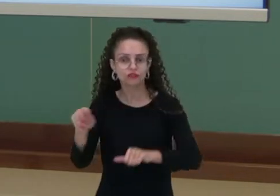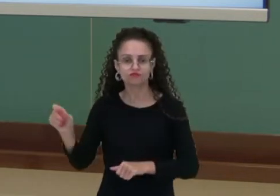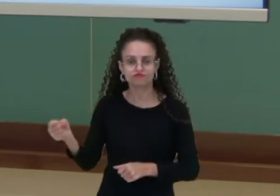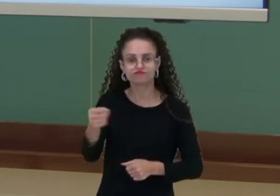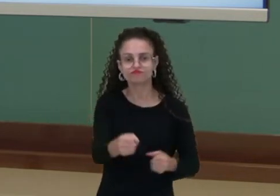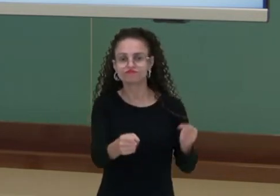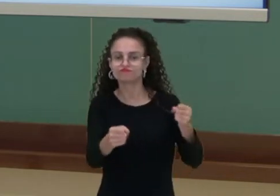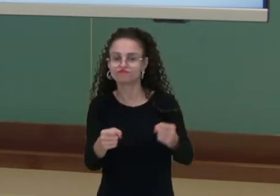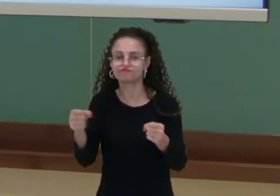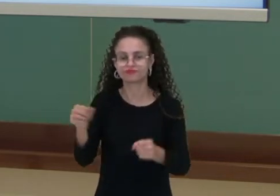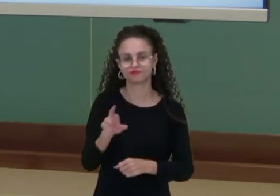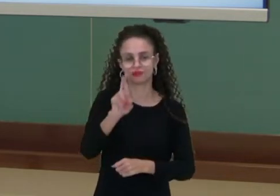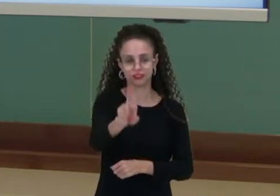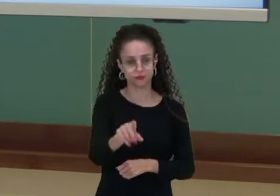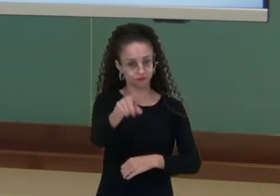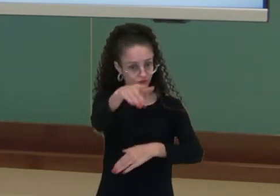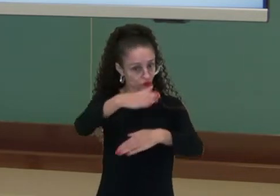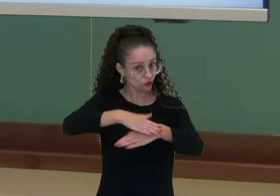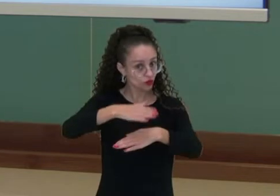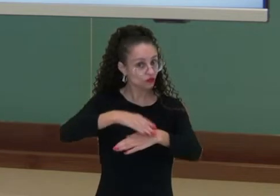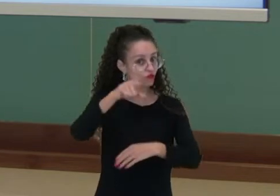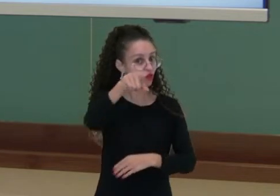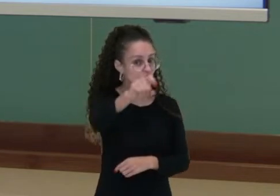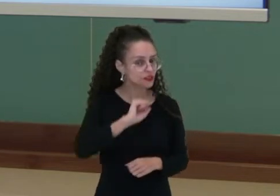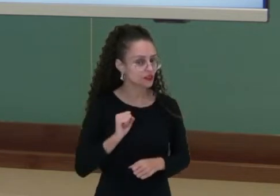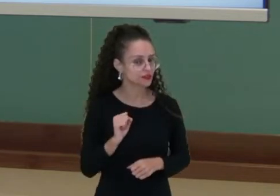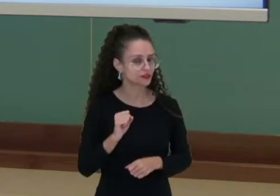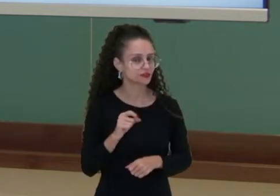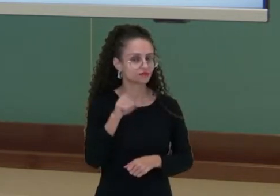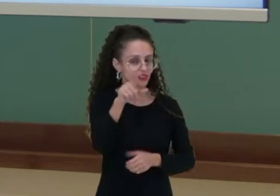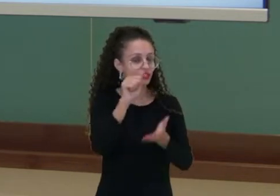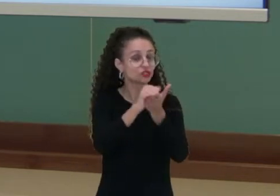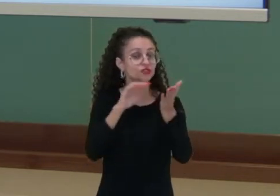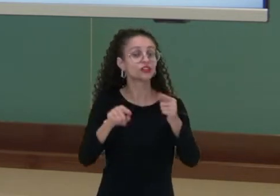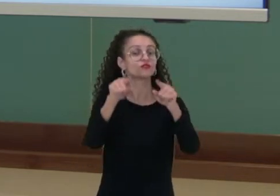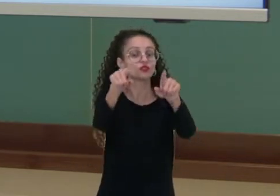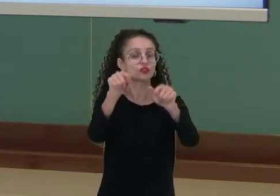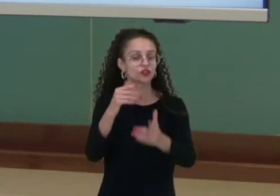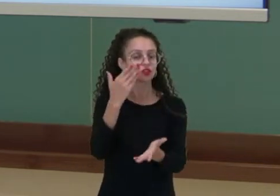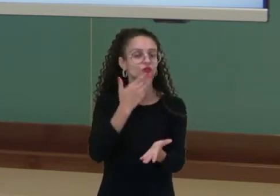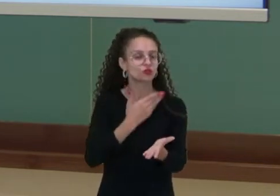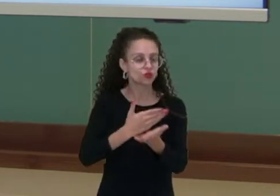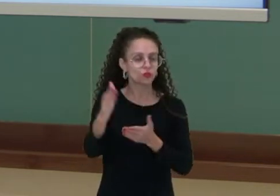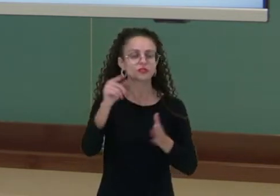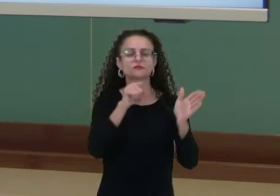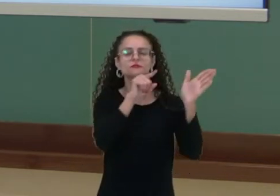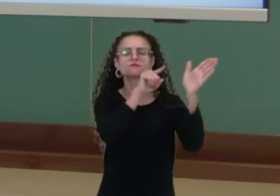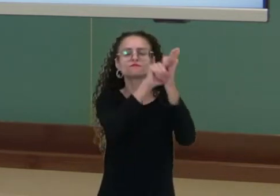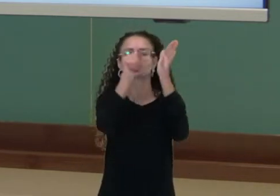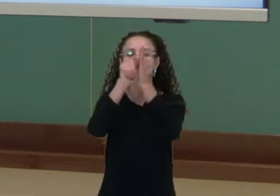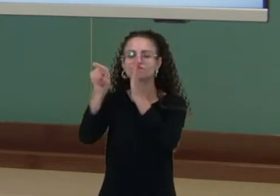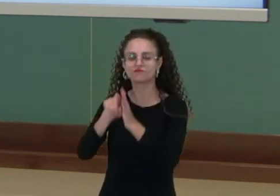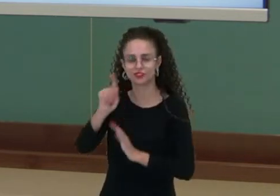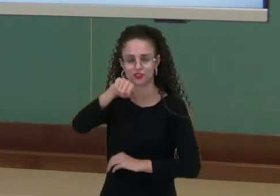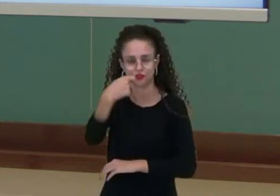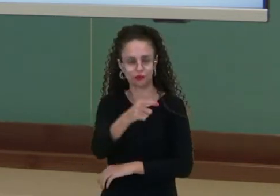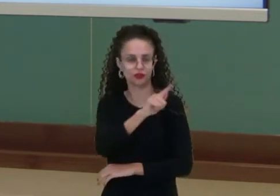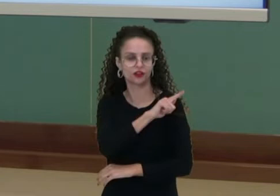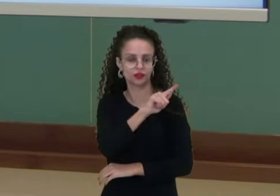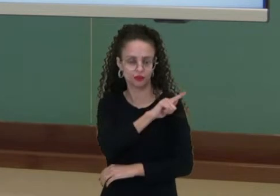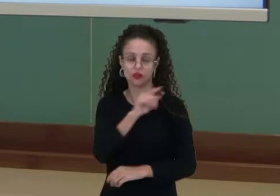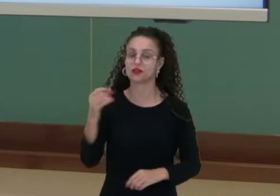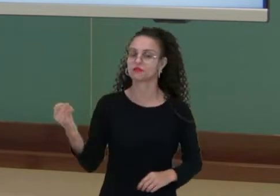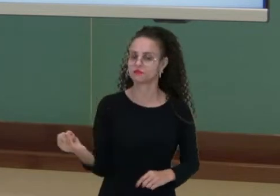oxigene. É com vocês. Tarefa aí para vocês começarem a perguntar sobre o Grêmio Estudantil. É